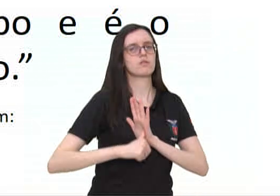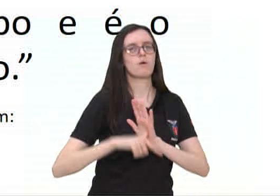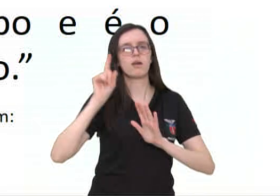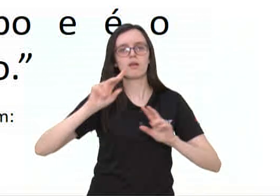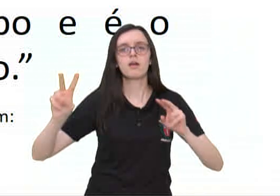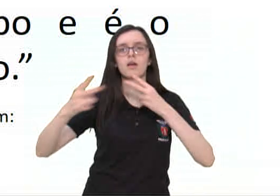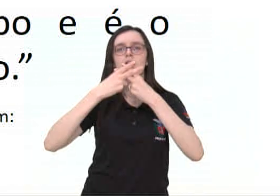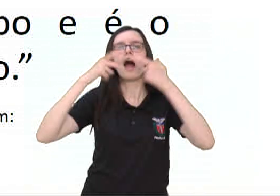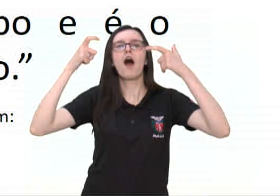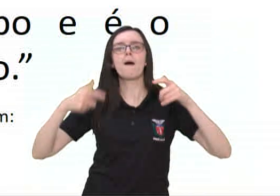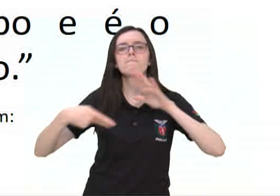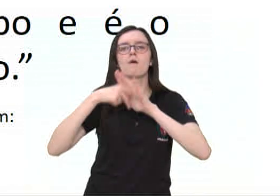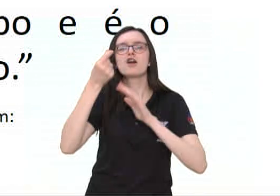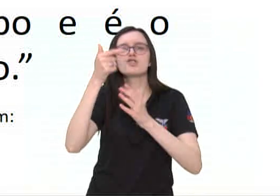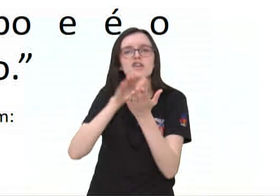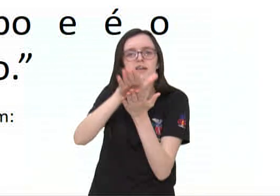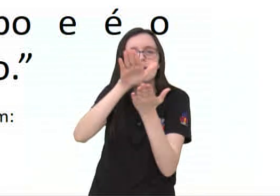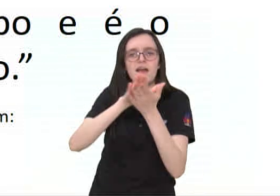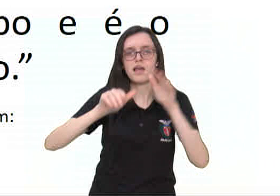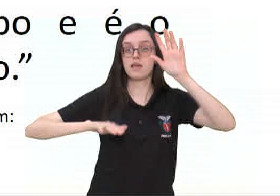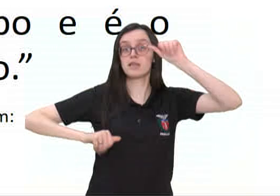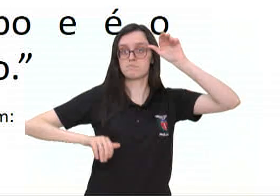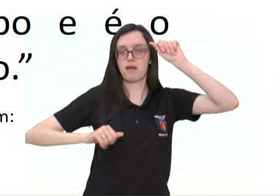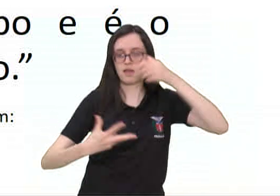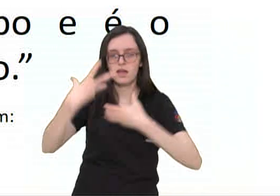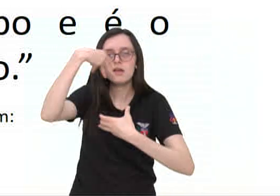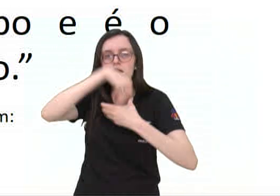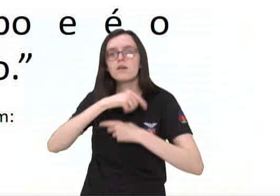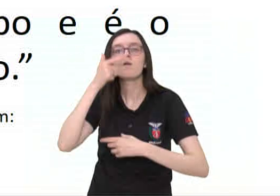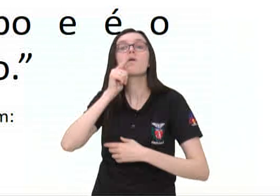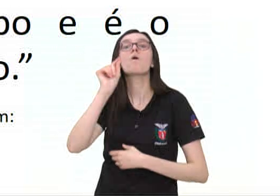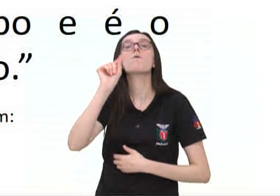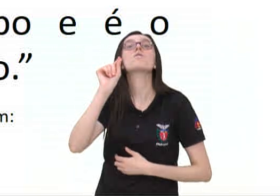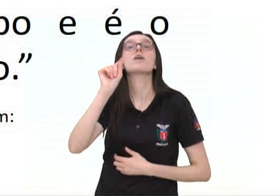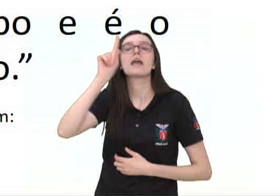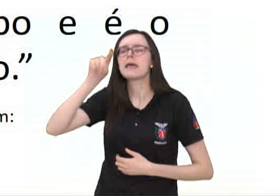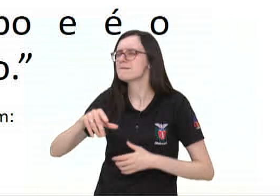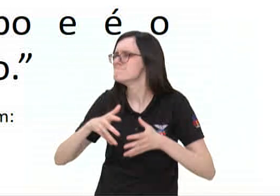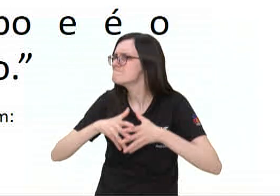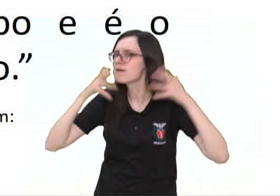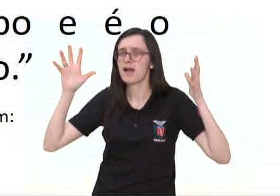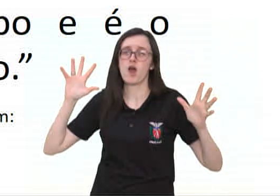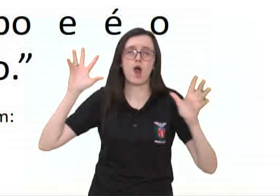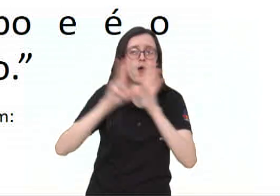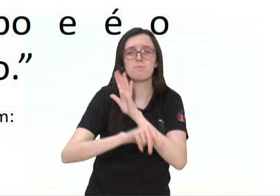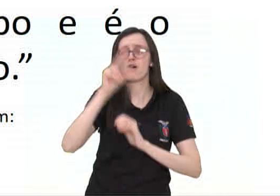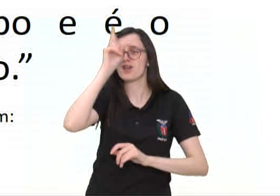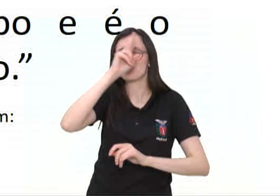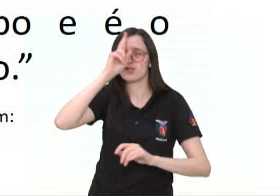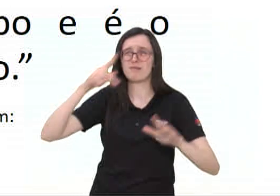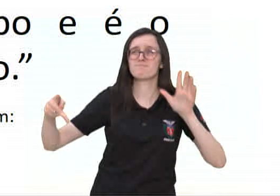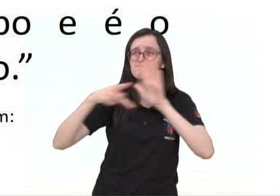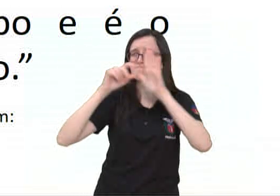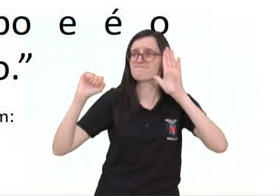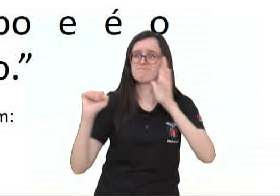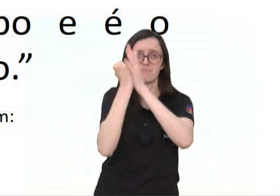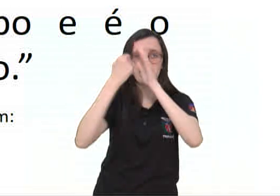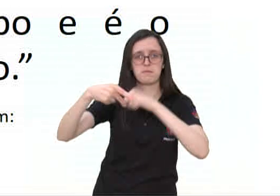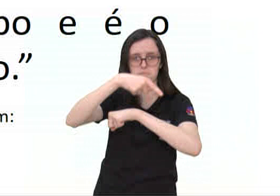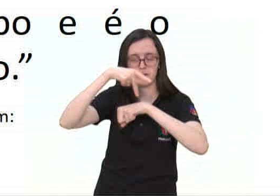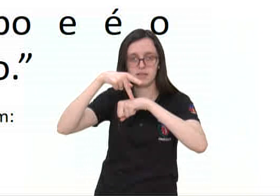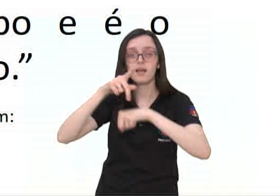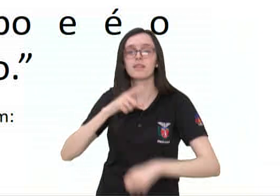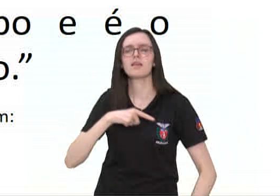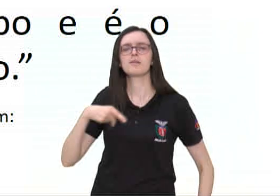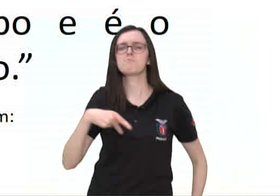trancam na Casa da Moeda da Espanha para realizar aquele que seria o maior roubo da história do país, sob o